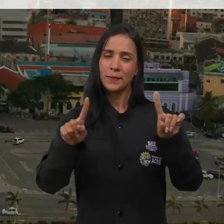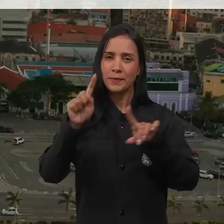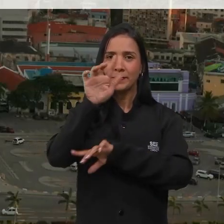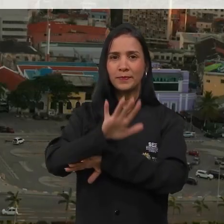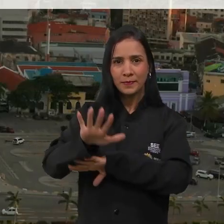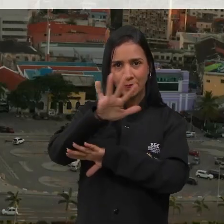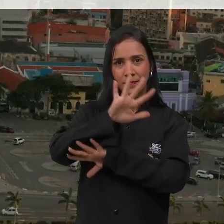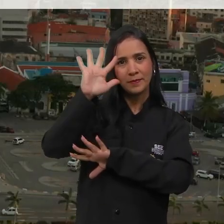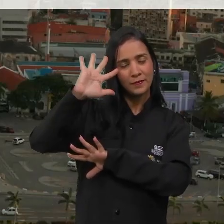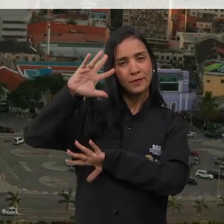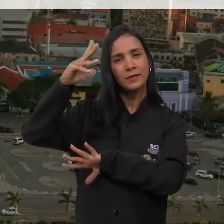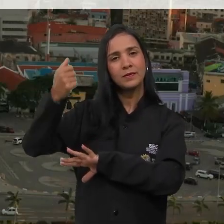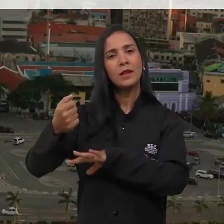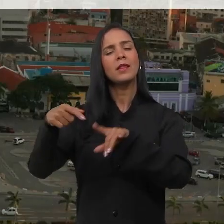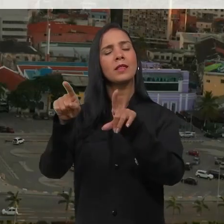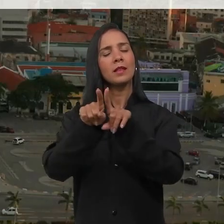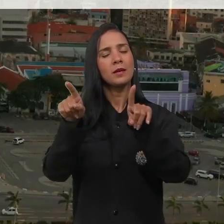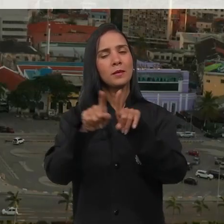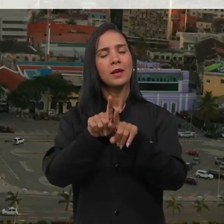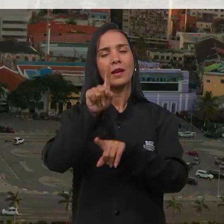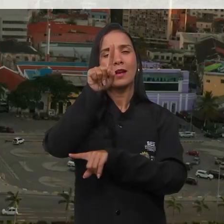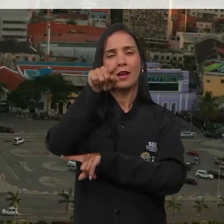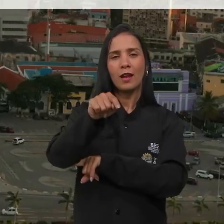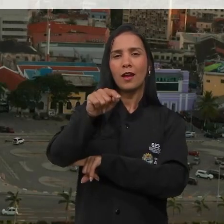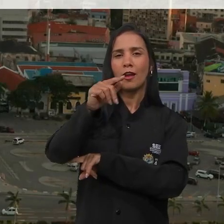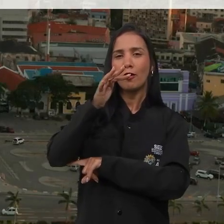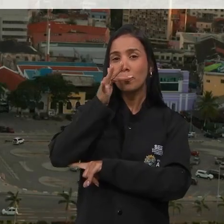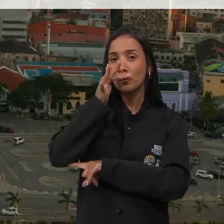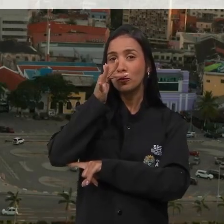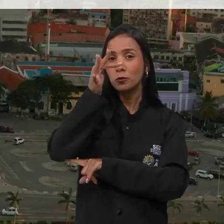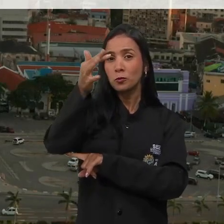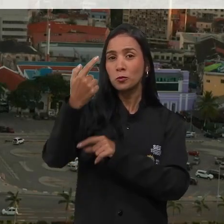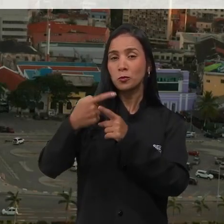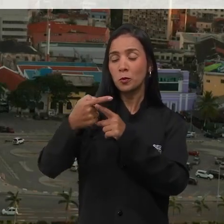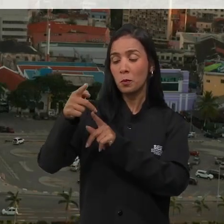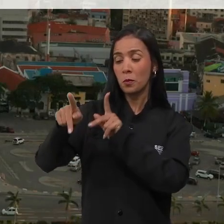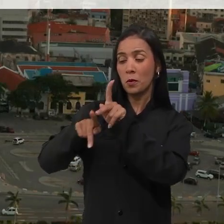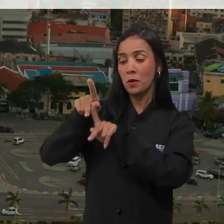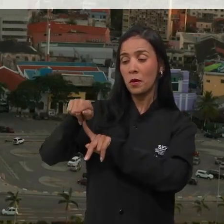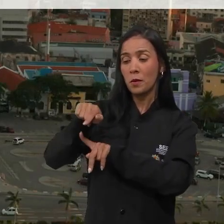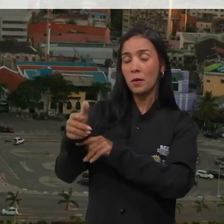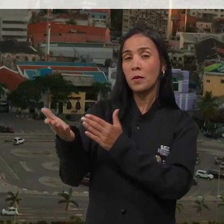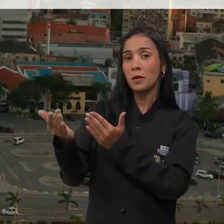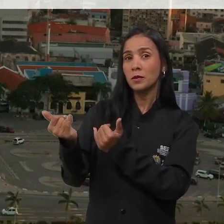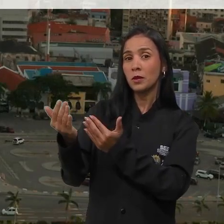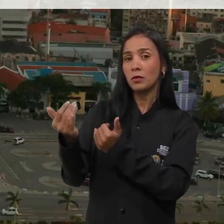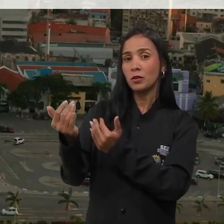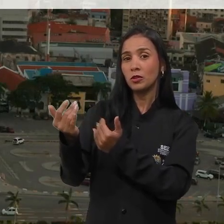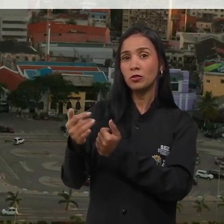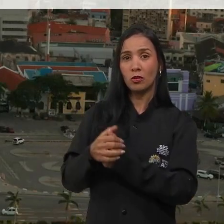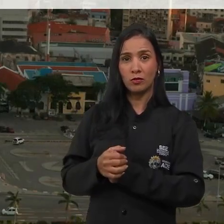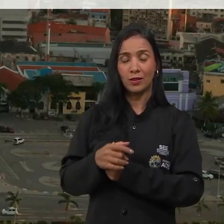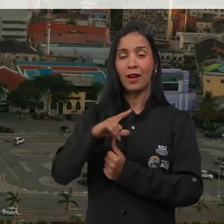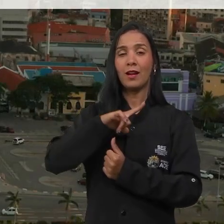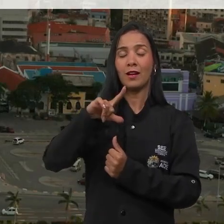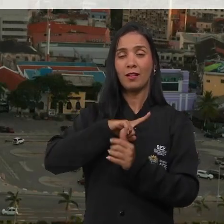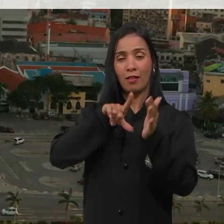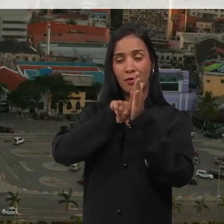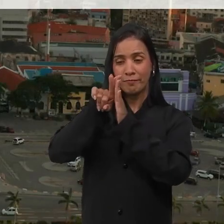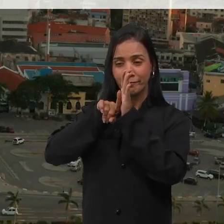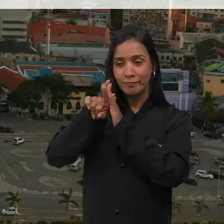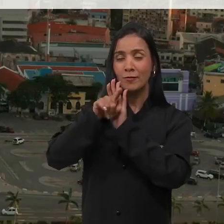o continente do futuro, com uma população jovem. Como mostra as pirâmides etárias do continente